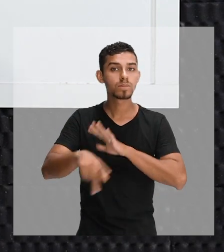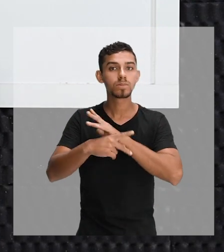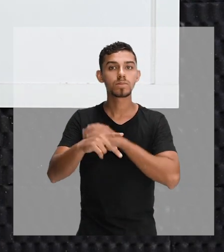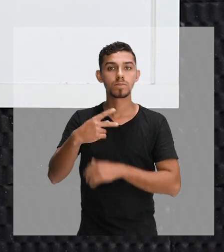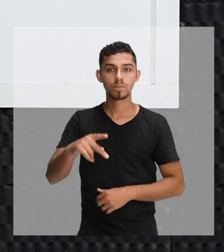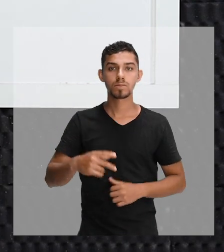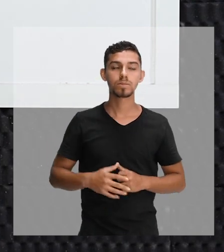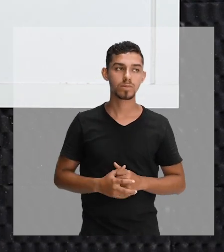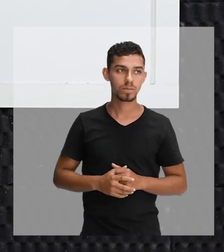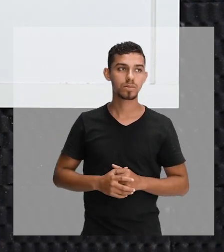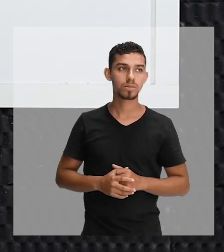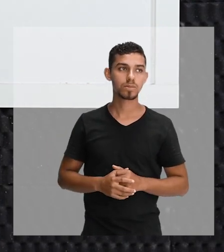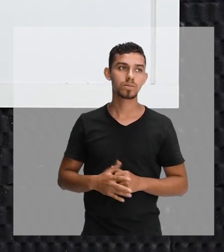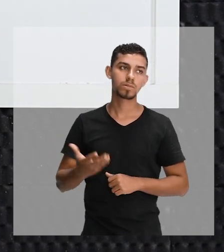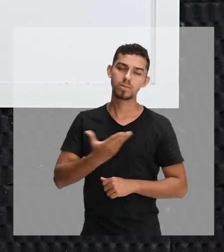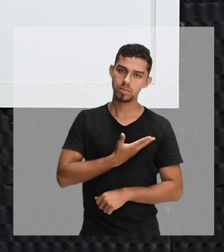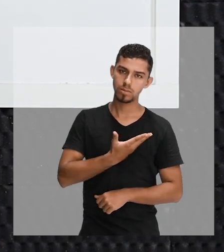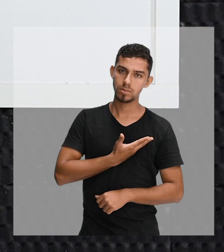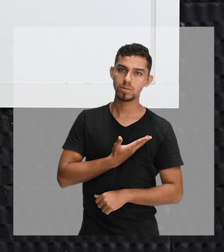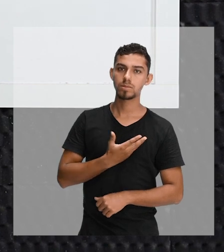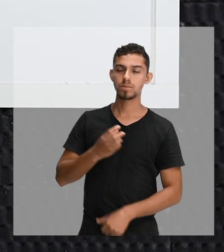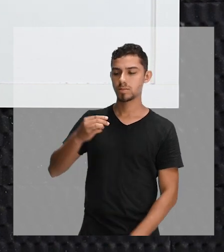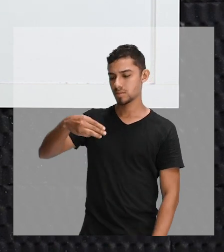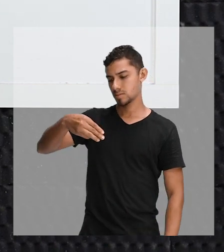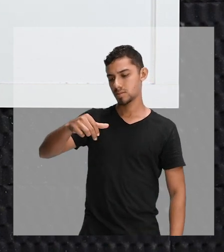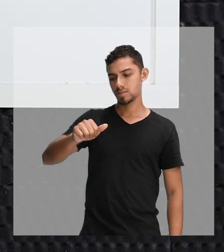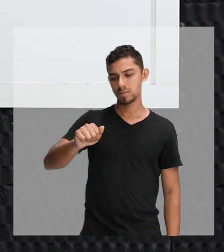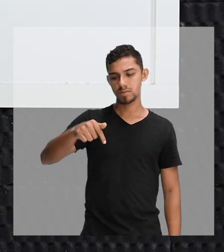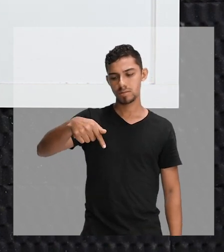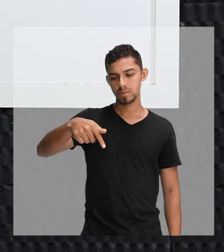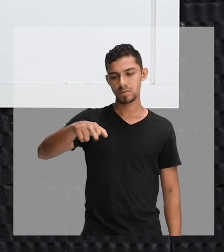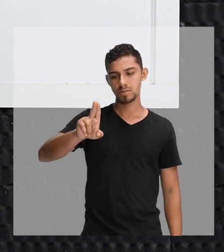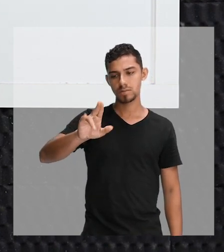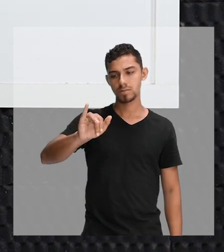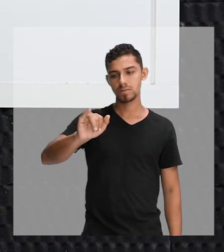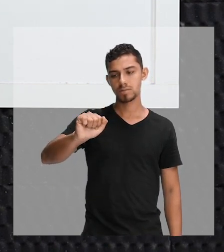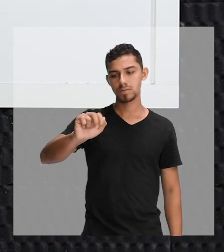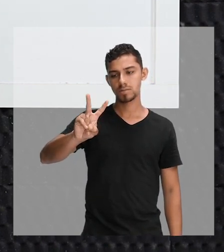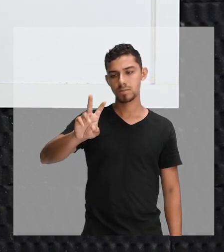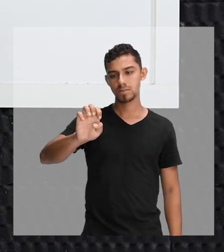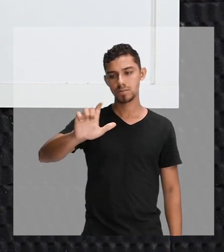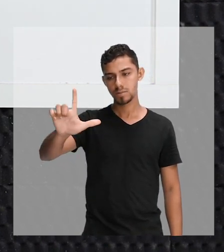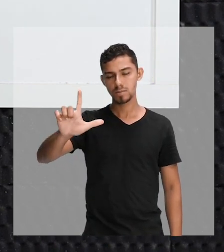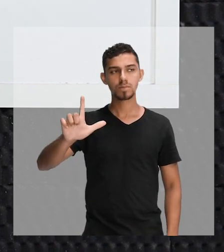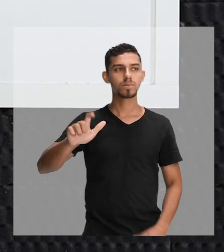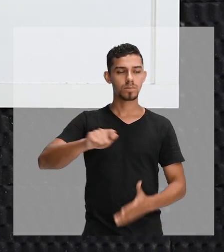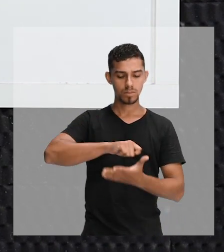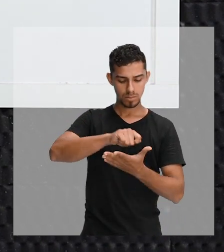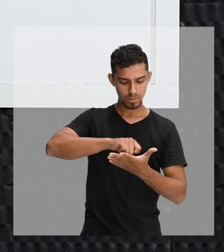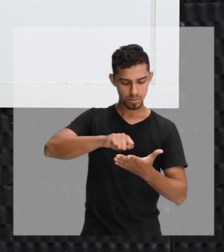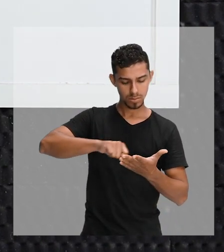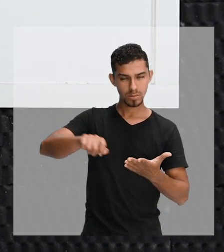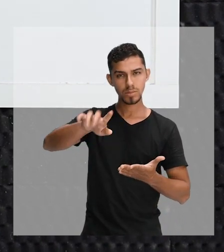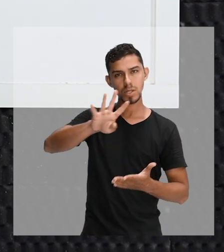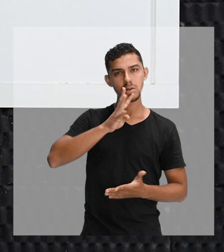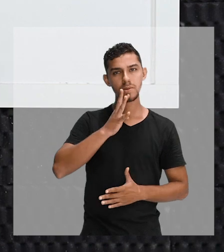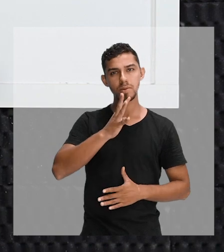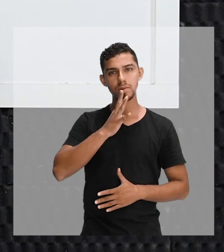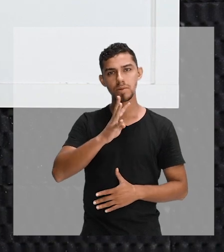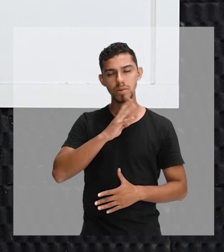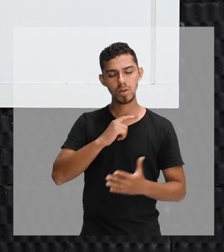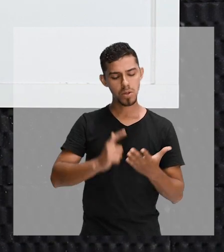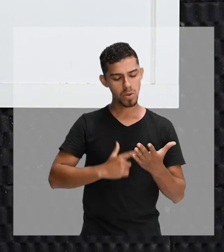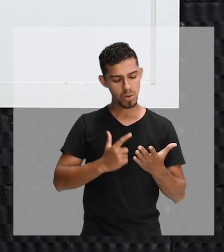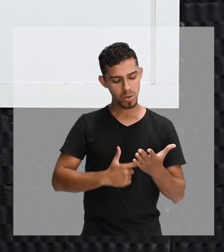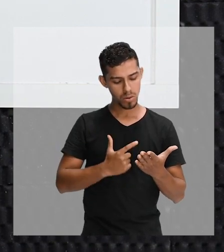palavra que o nosso amigo Maquiavel tanto gostava de escrever sobre. Você conhece um livro, já ouviu falar muito, um livro